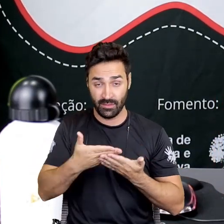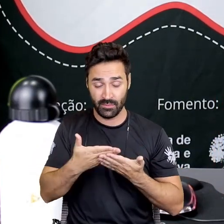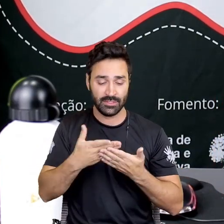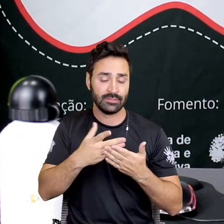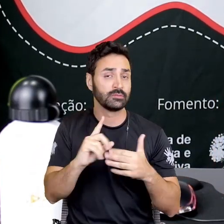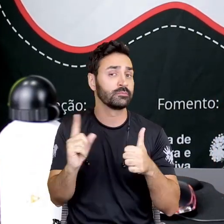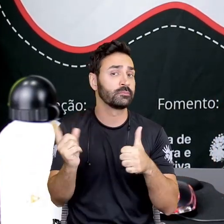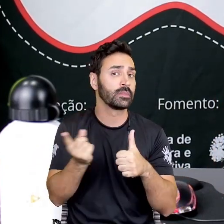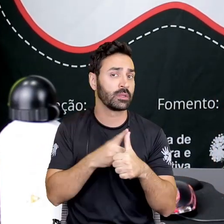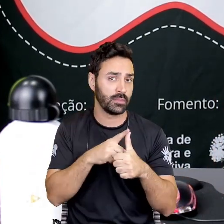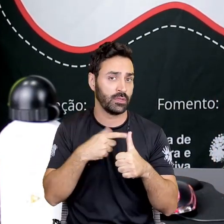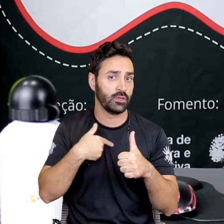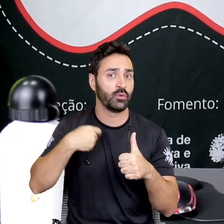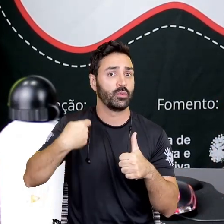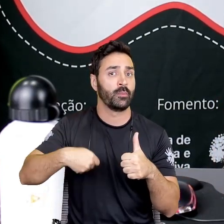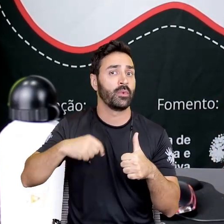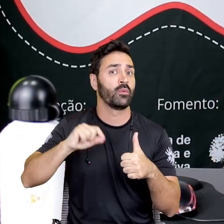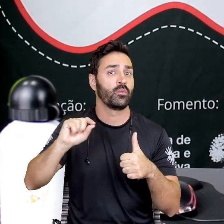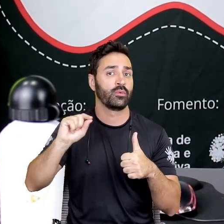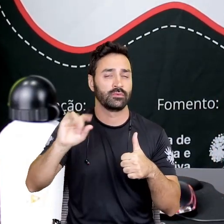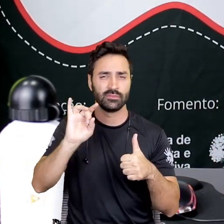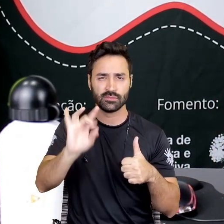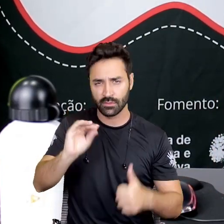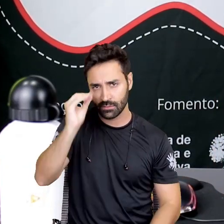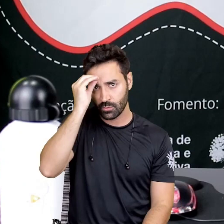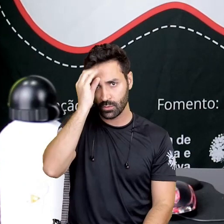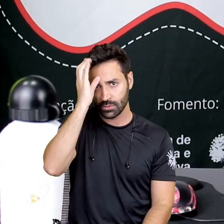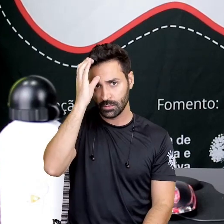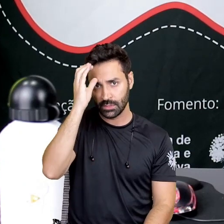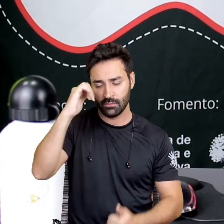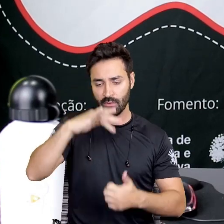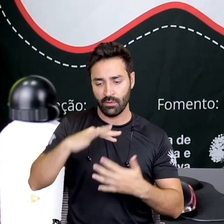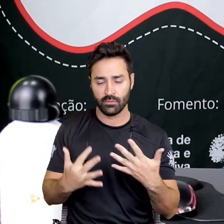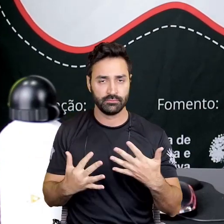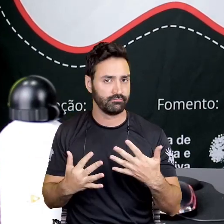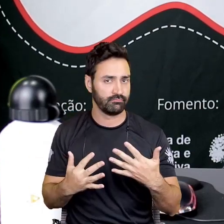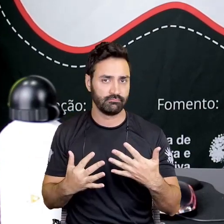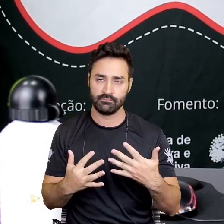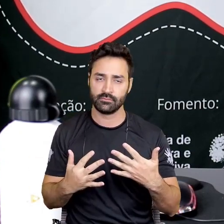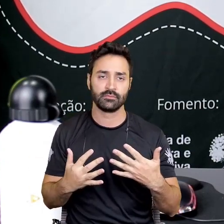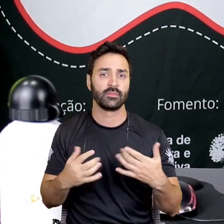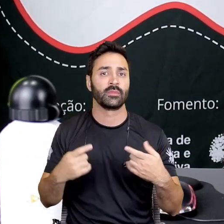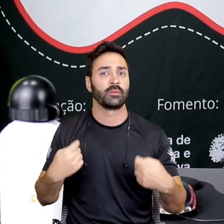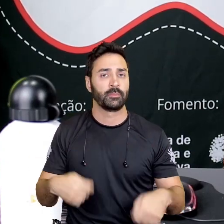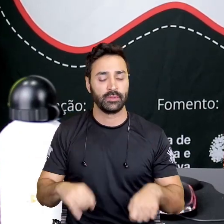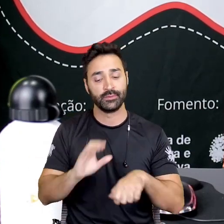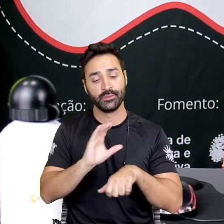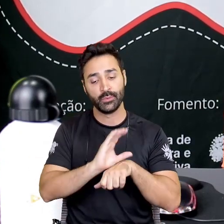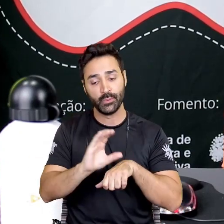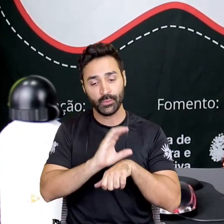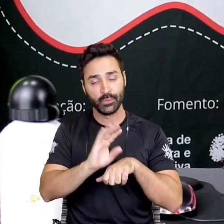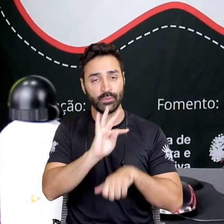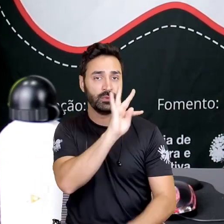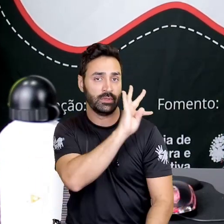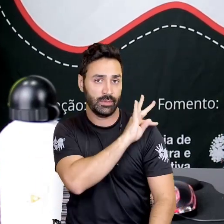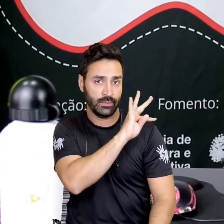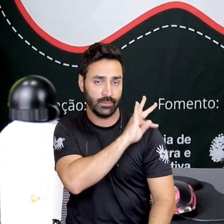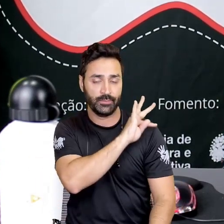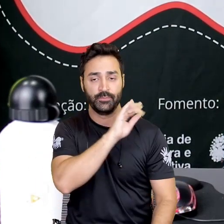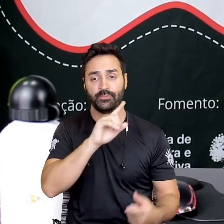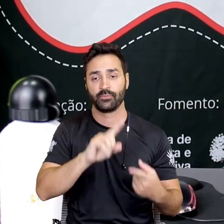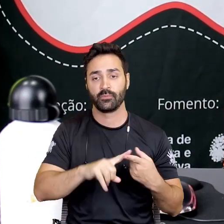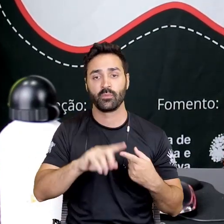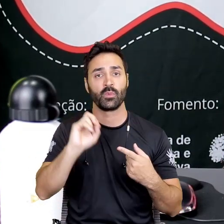primeiro, não só o conhecimento em língua de sinais, mas um curso técnico